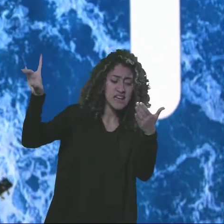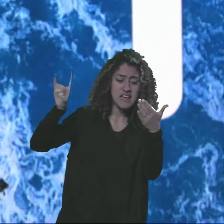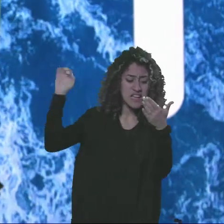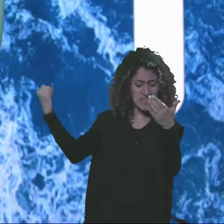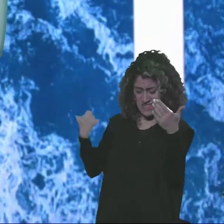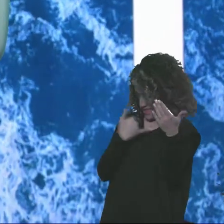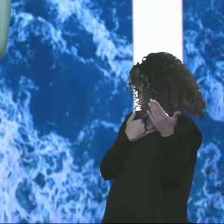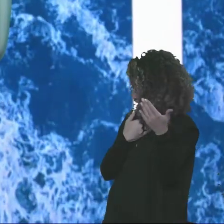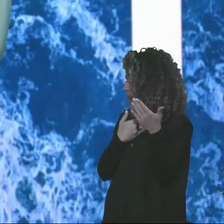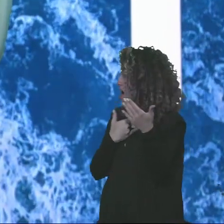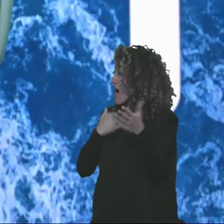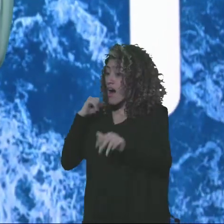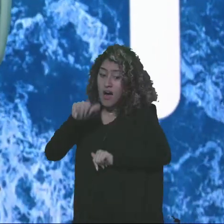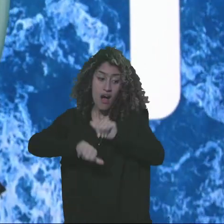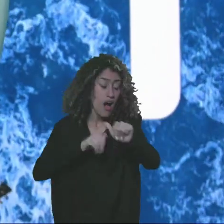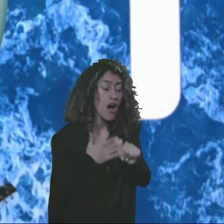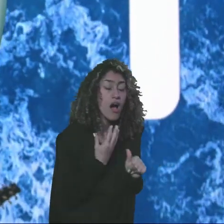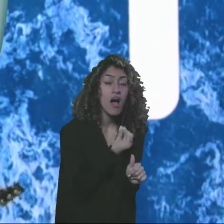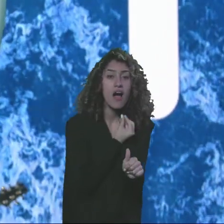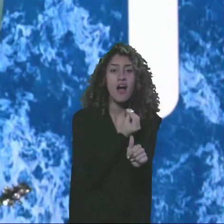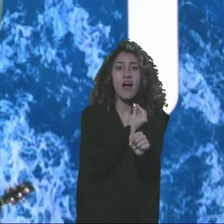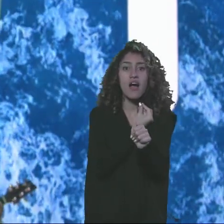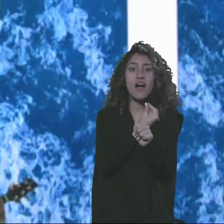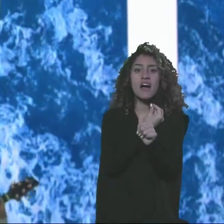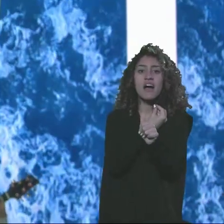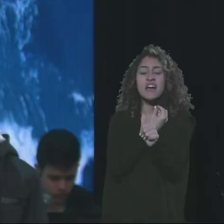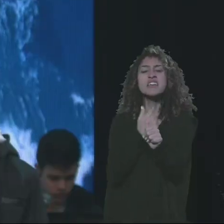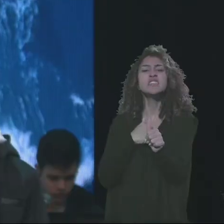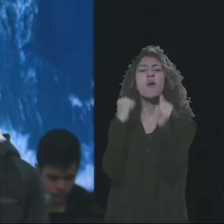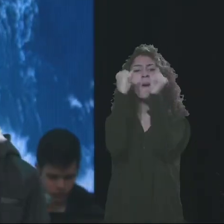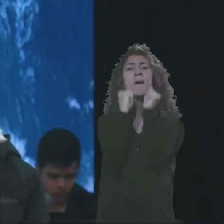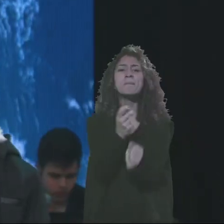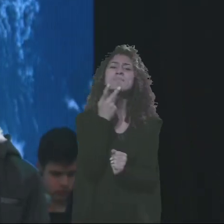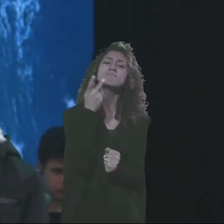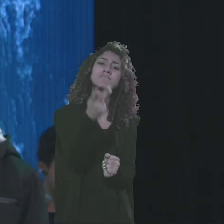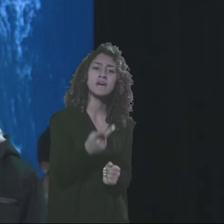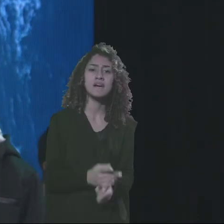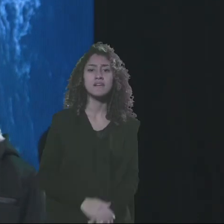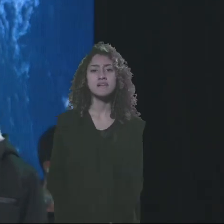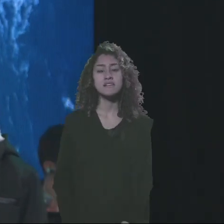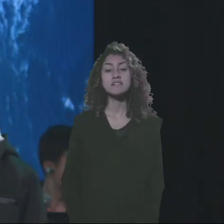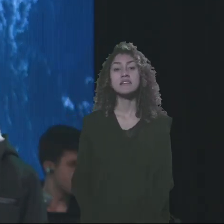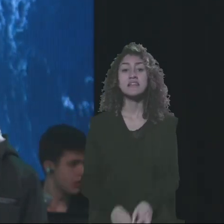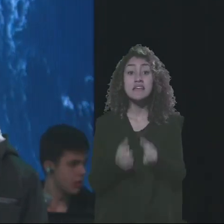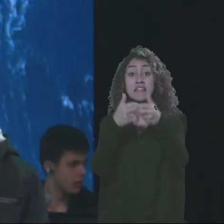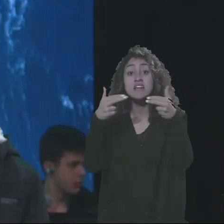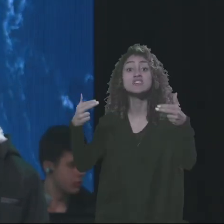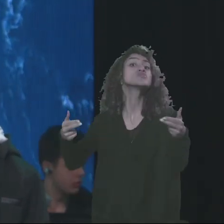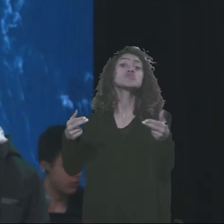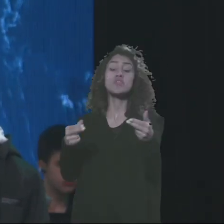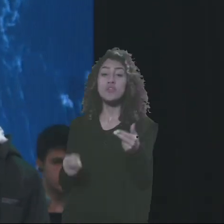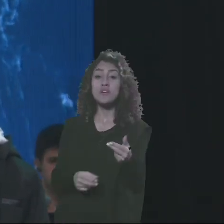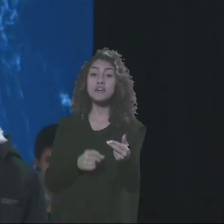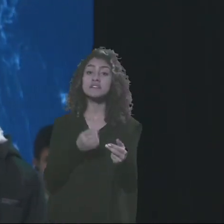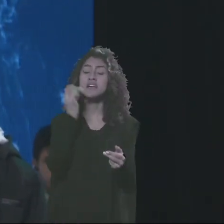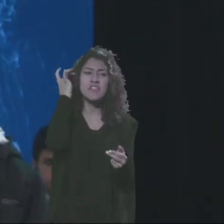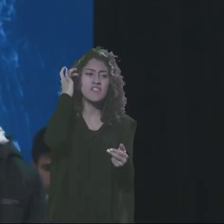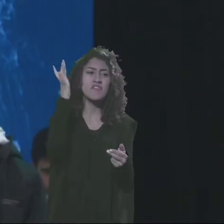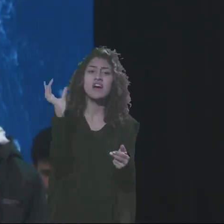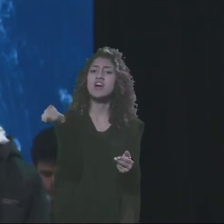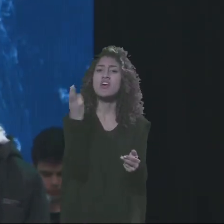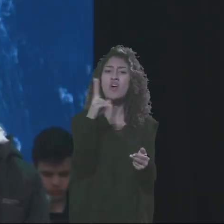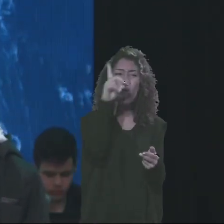pessoa. E eu posso dizer que mesmo nas leves e momentâneas tribulações e dificuldades, eu